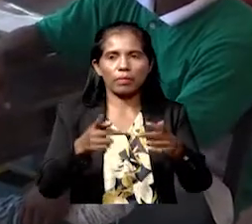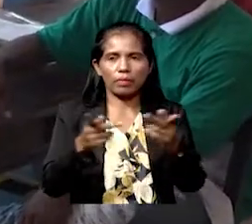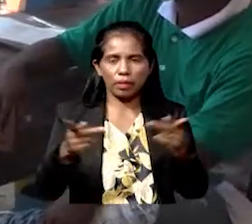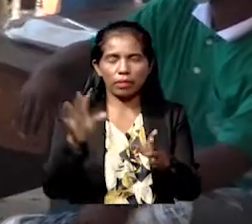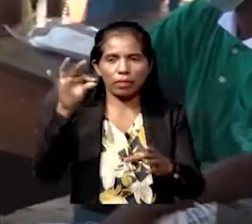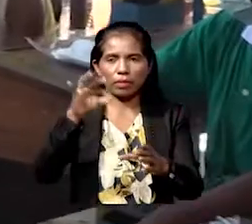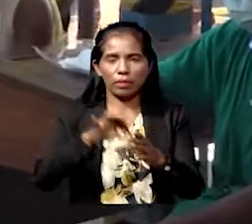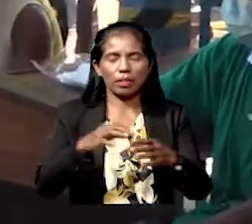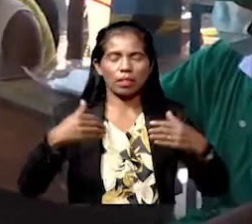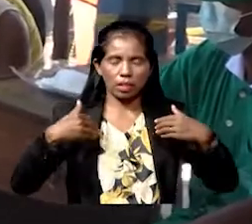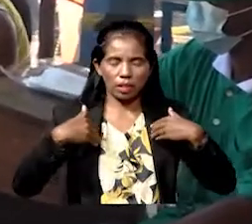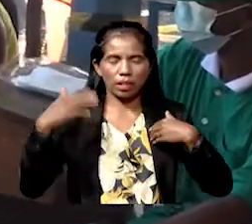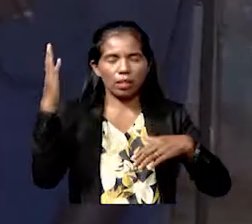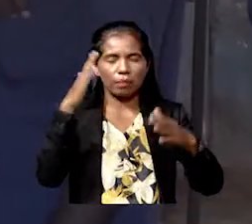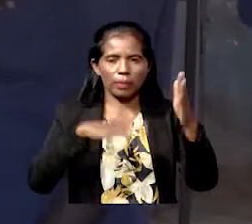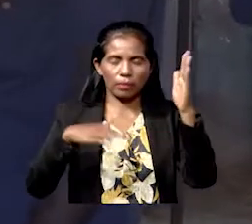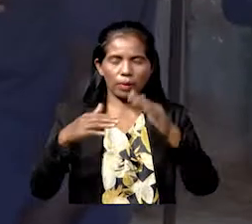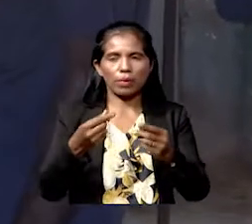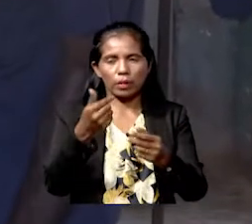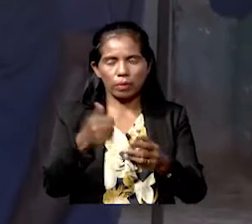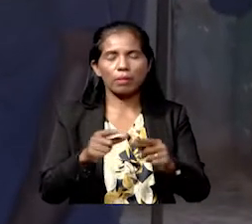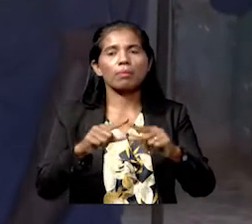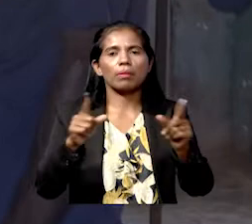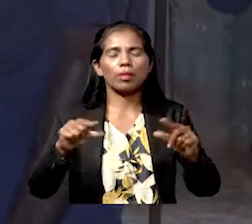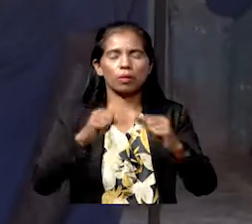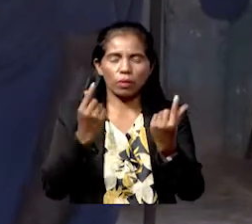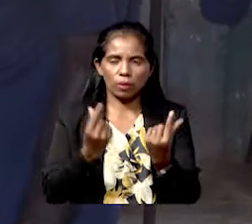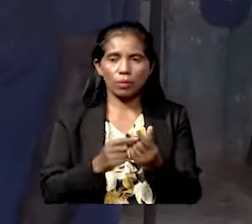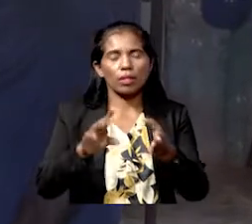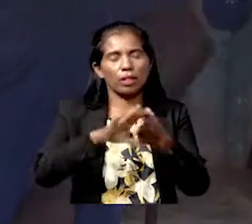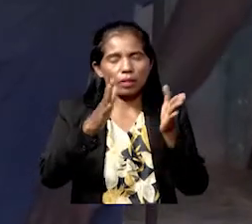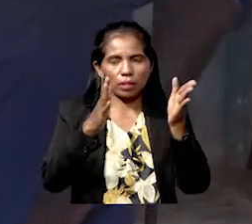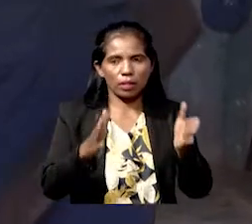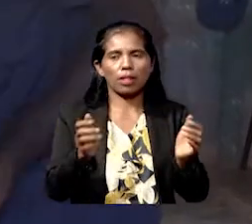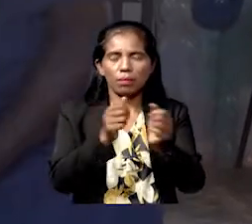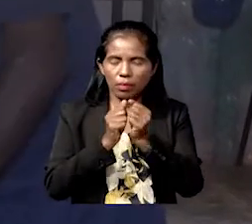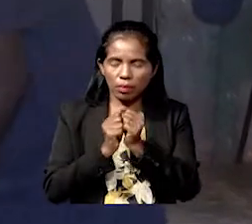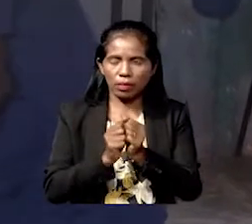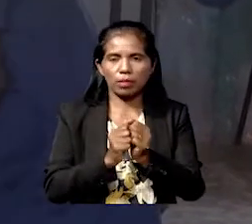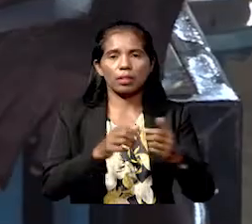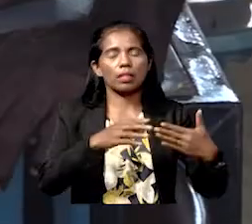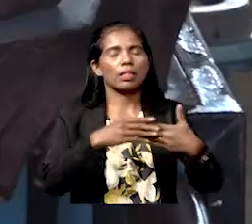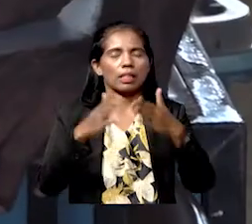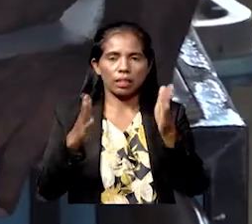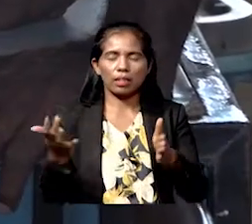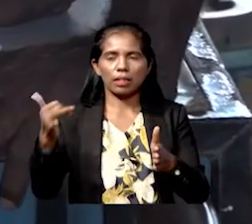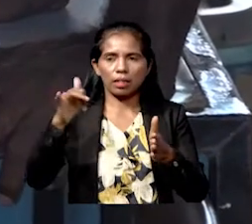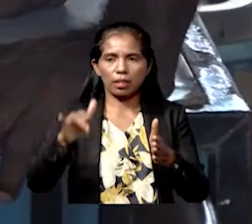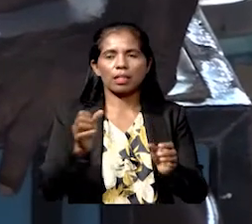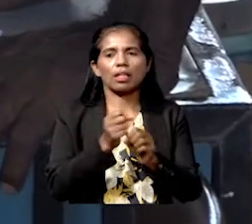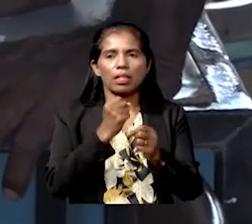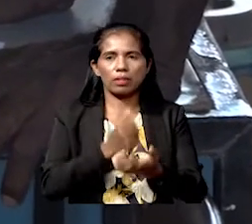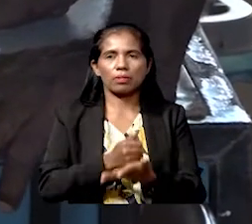Balun, Macmoso Failansu, maibé equipa órgão eleitoral Sira, nebe e a base, hamuto com a autoridade competente Sira, consegue